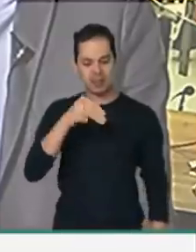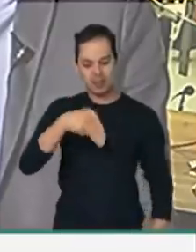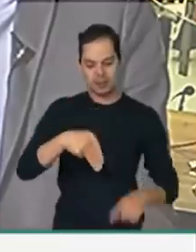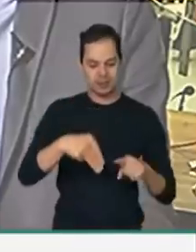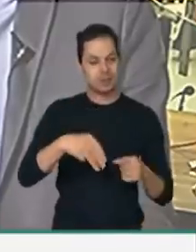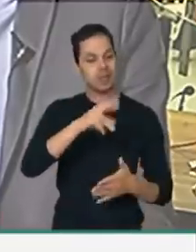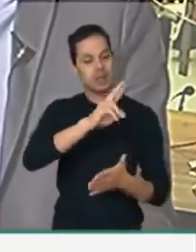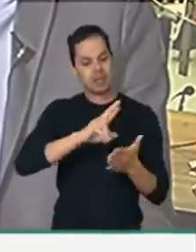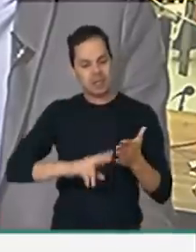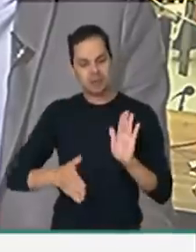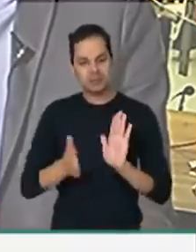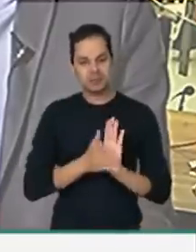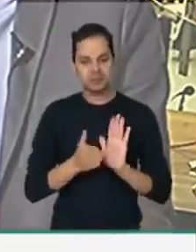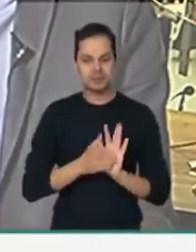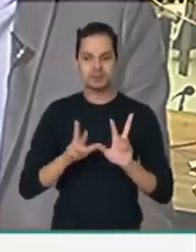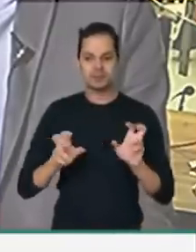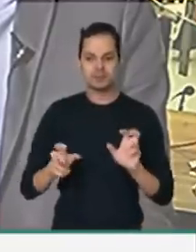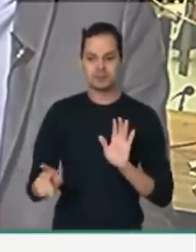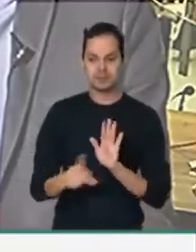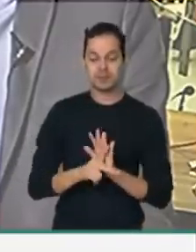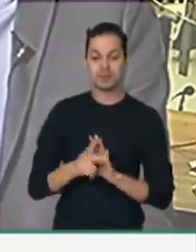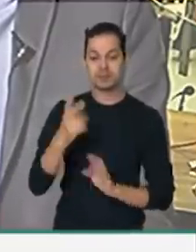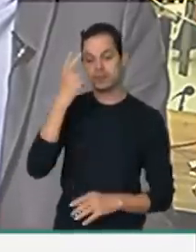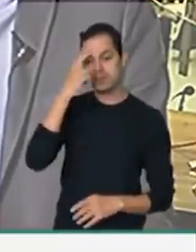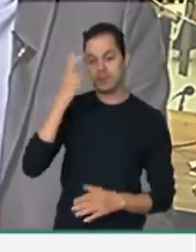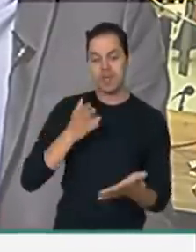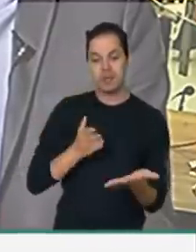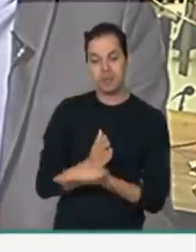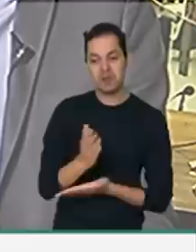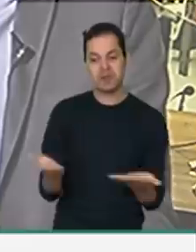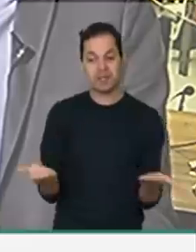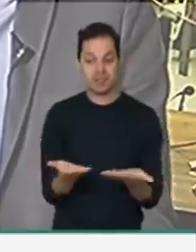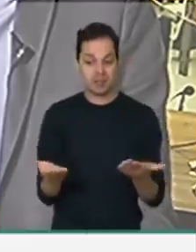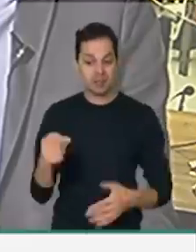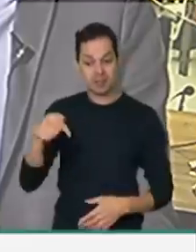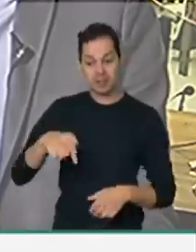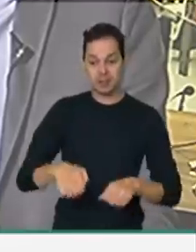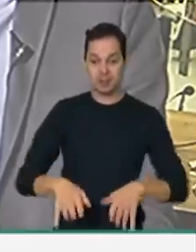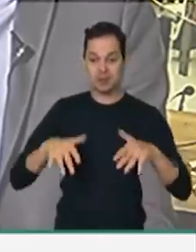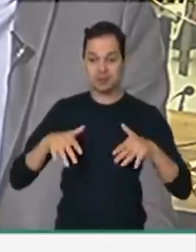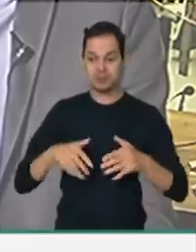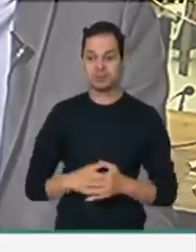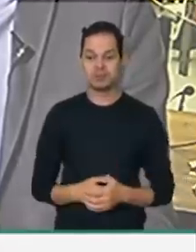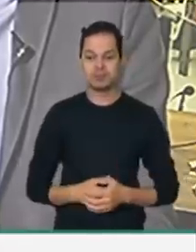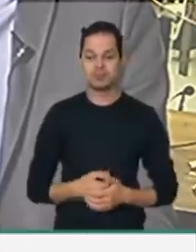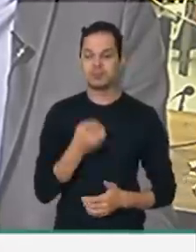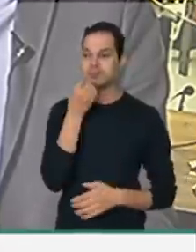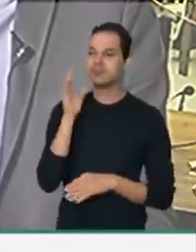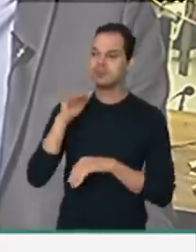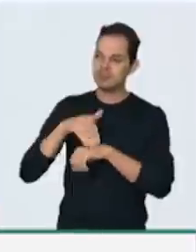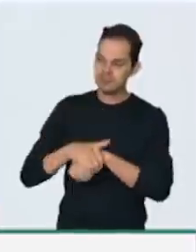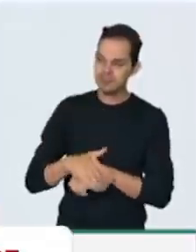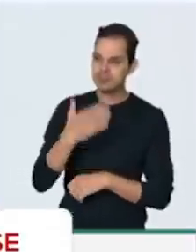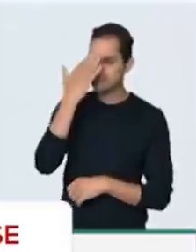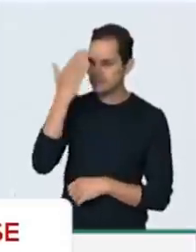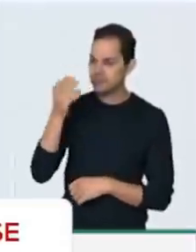relator dessa proposta que trata de propriedade intelectual, aprovada hoje aqui no plenário, Ulisses Guimarães. Boa noite, deputado. Muito obrigado pela sua